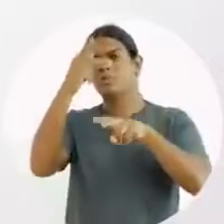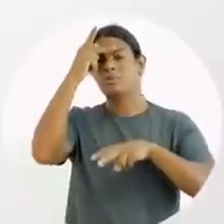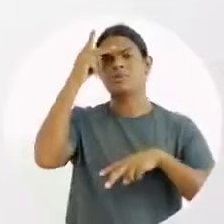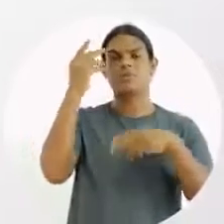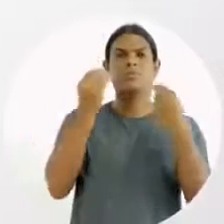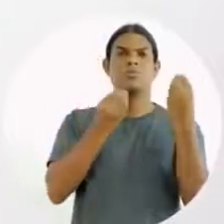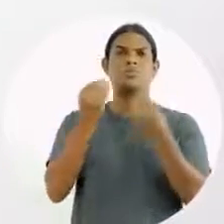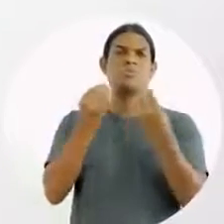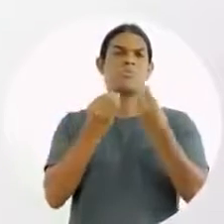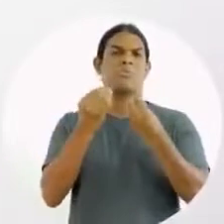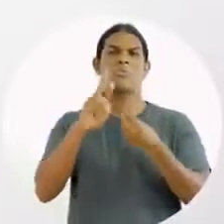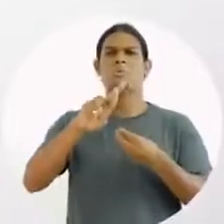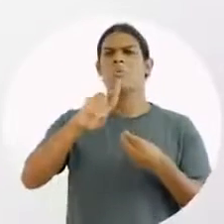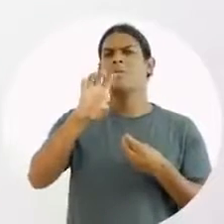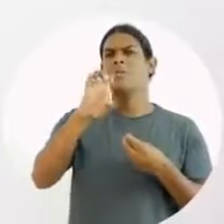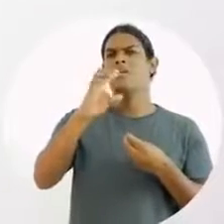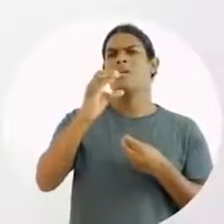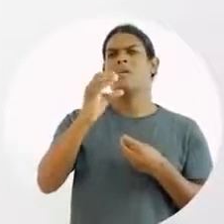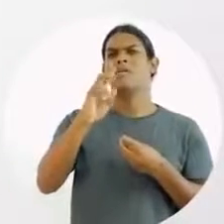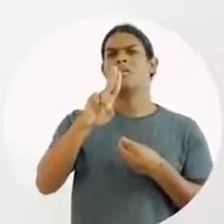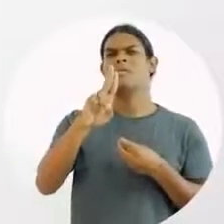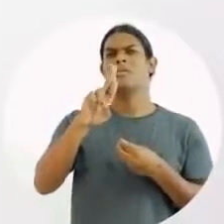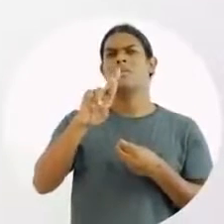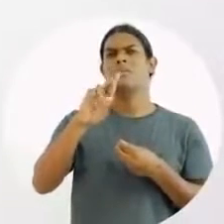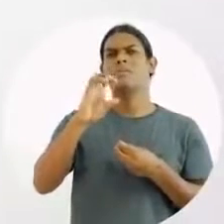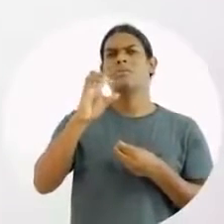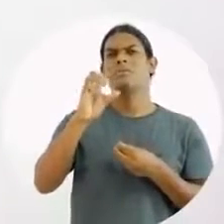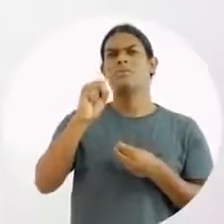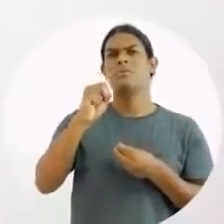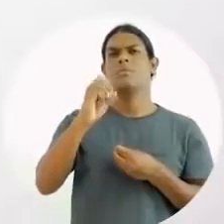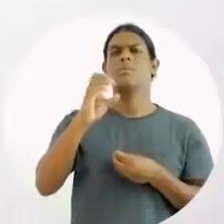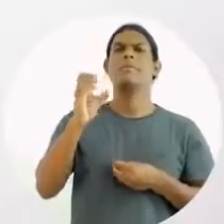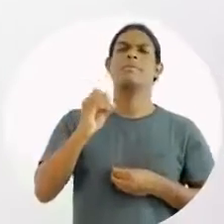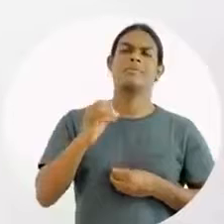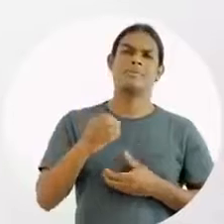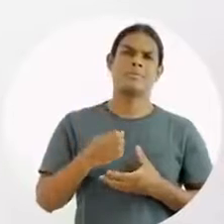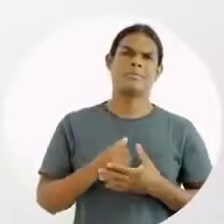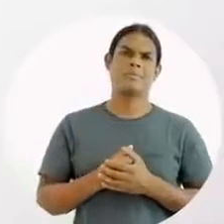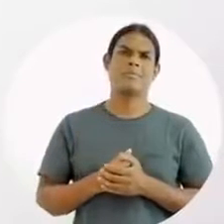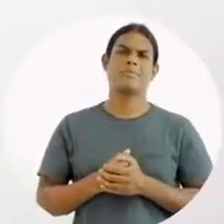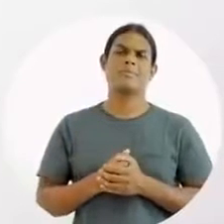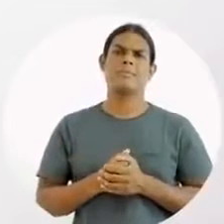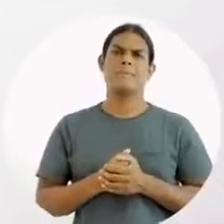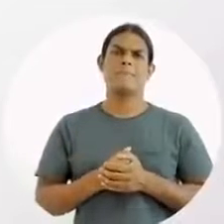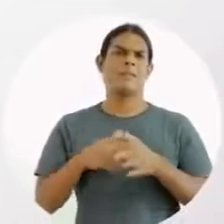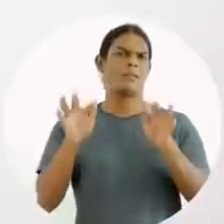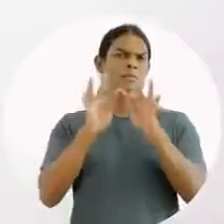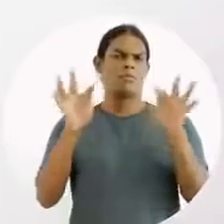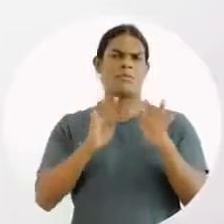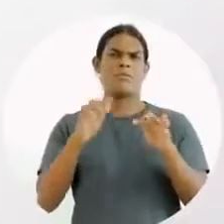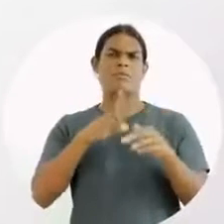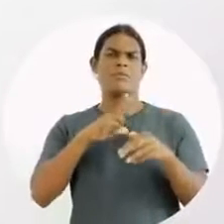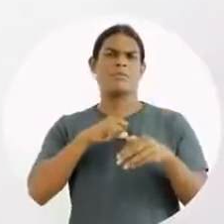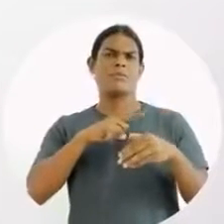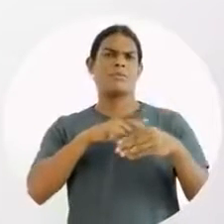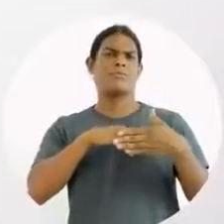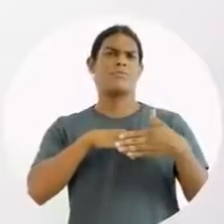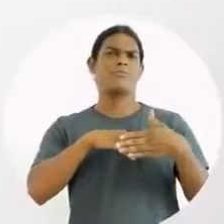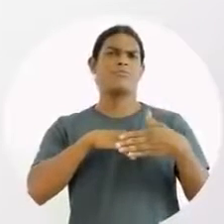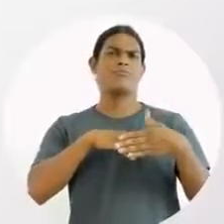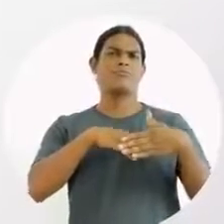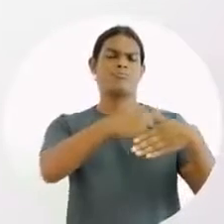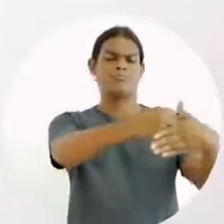uma máquina, eu tenho uma pessoa. Do mesmo jeito que eu tenho um armário, onde tem todos os meus arquivos, eu tenho uma